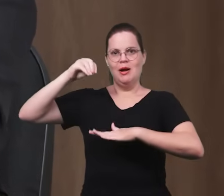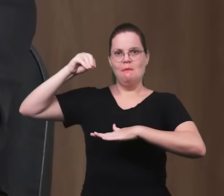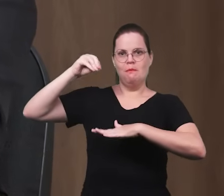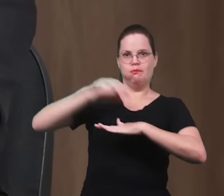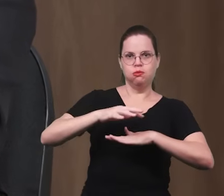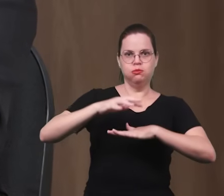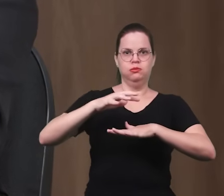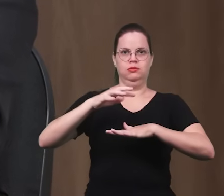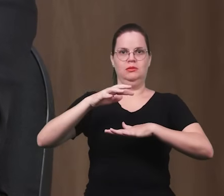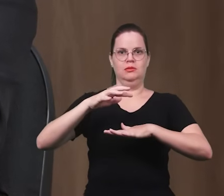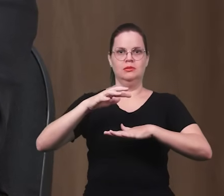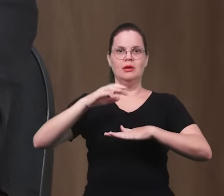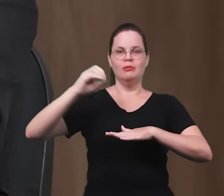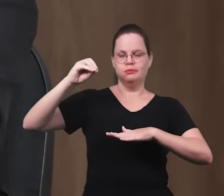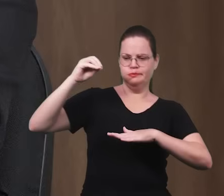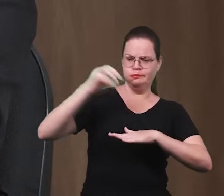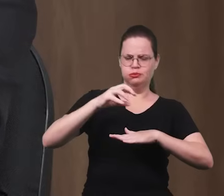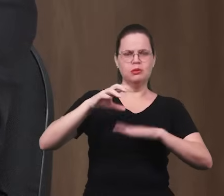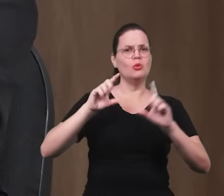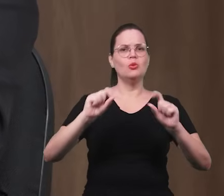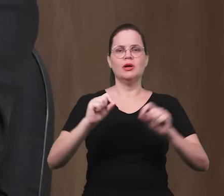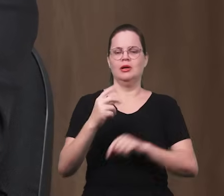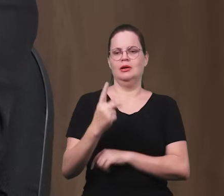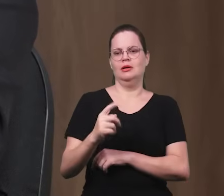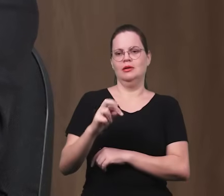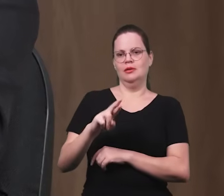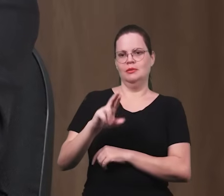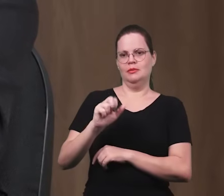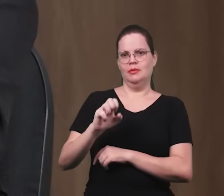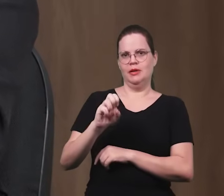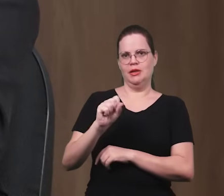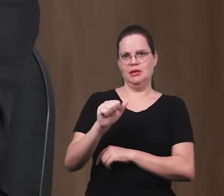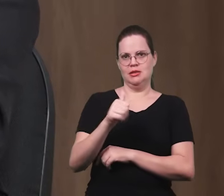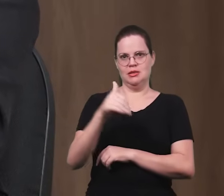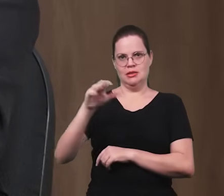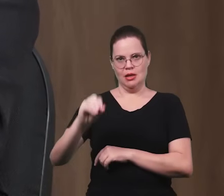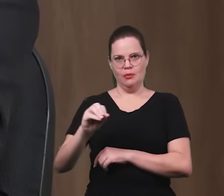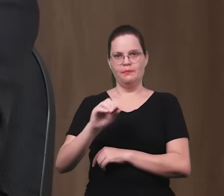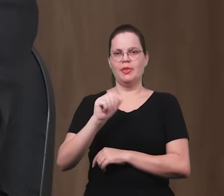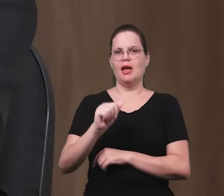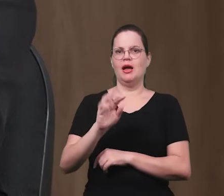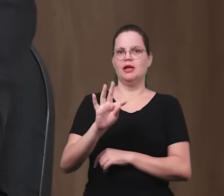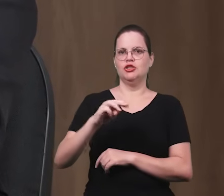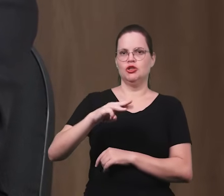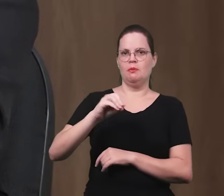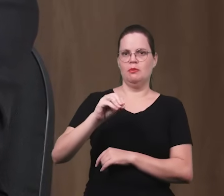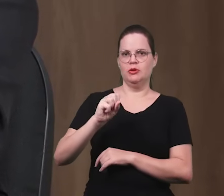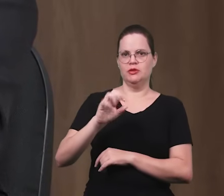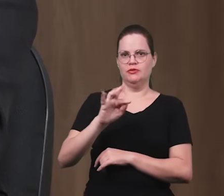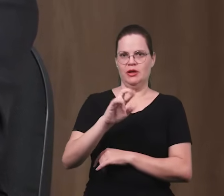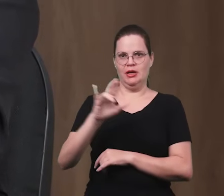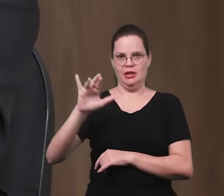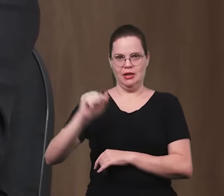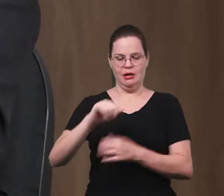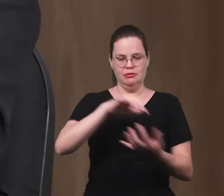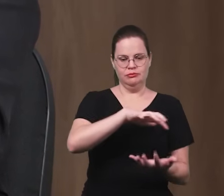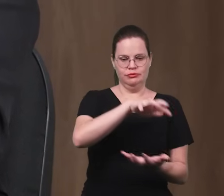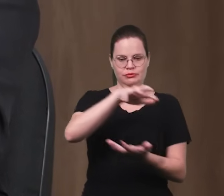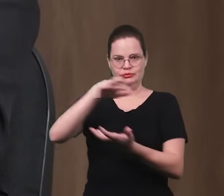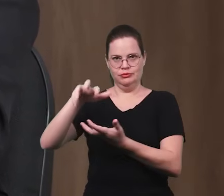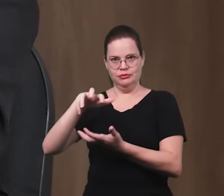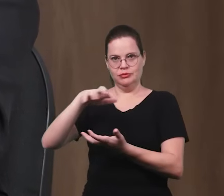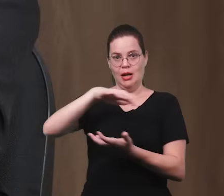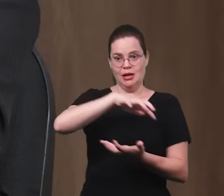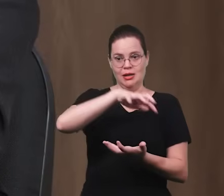Eu queria passar a palavra para o pastor Cleiton, para que ele pudesse nos falar um pouco desse aspecto sobre a pressão atmosférica, como que nós estamos entendendo